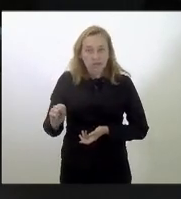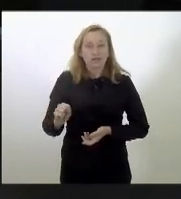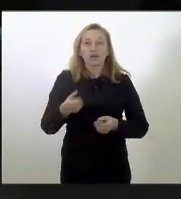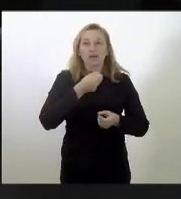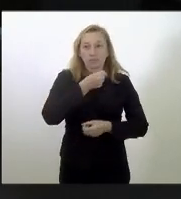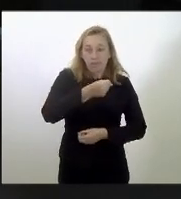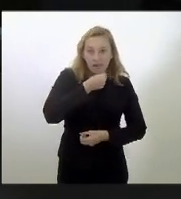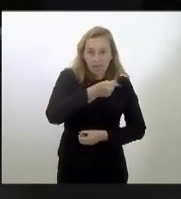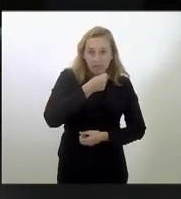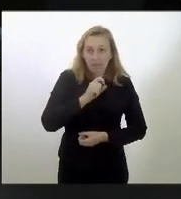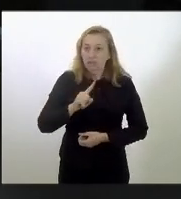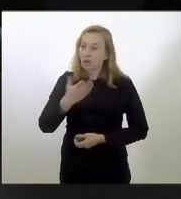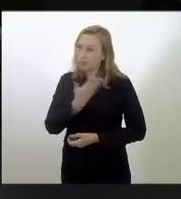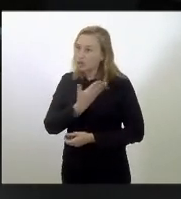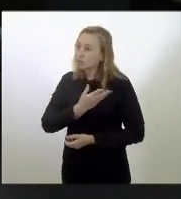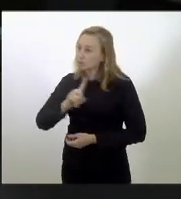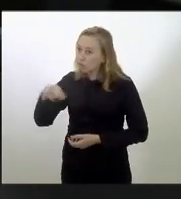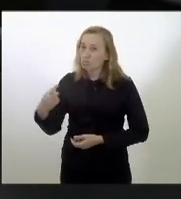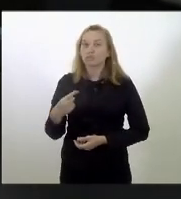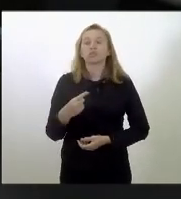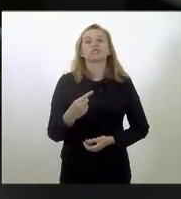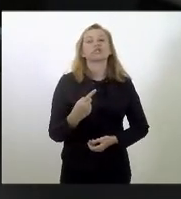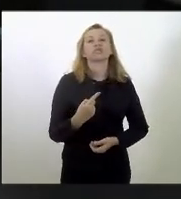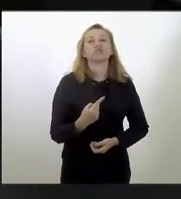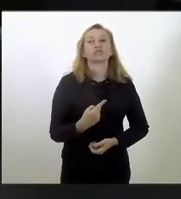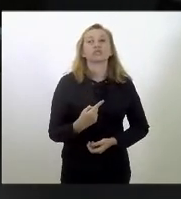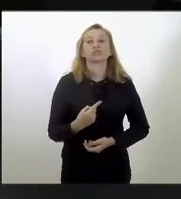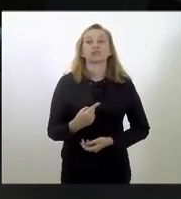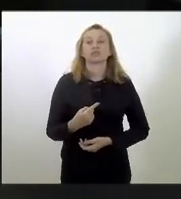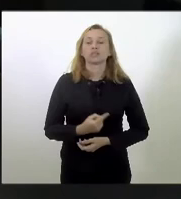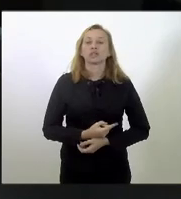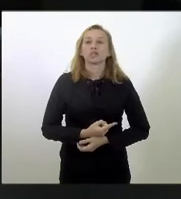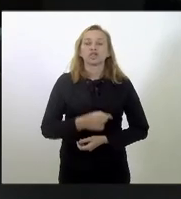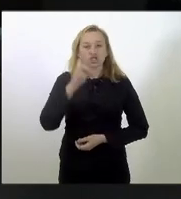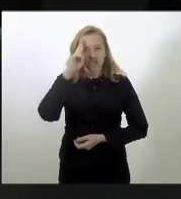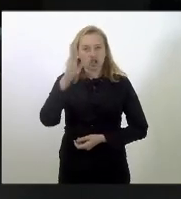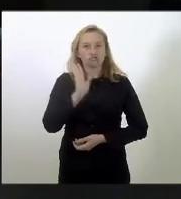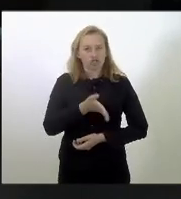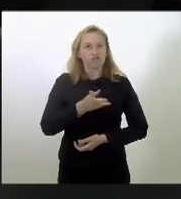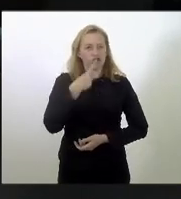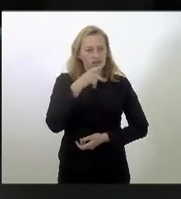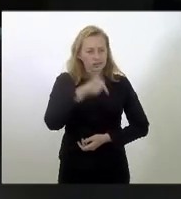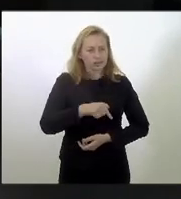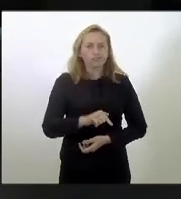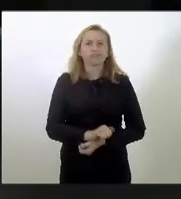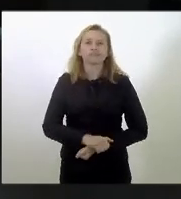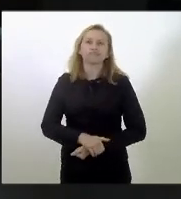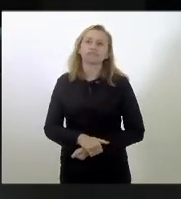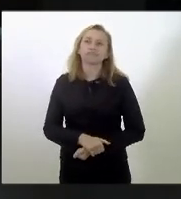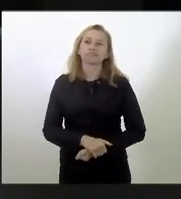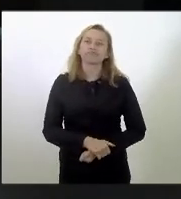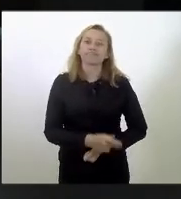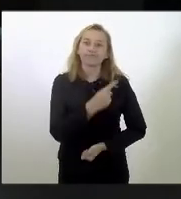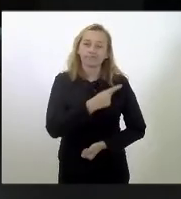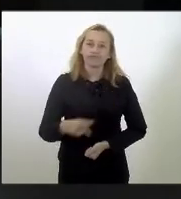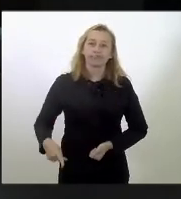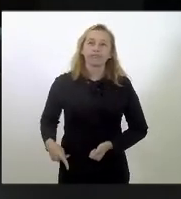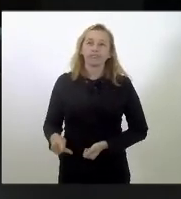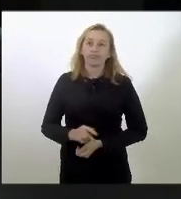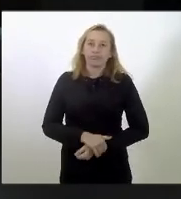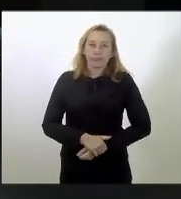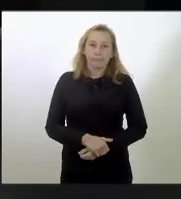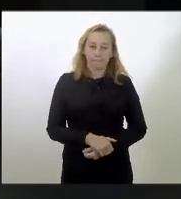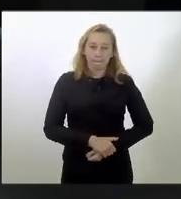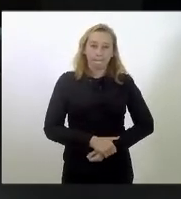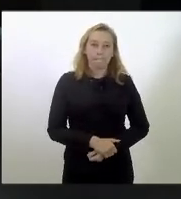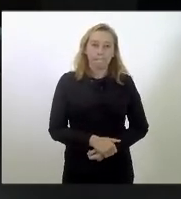imprensa, demais amigos e autoridades já nominadas aqui. Presidente,